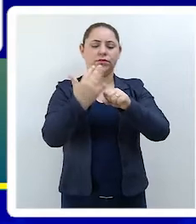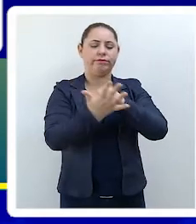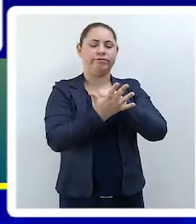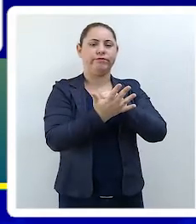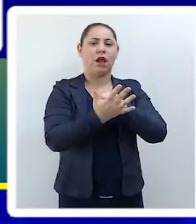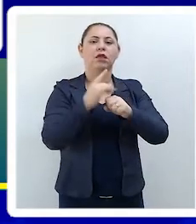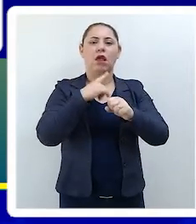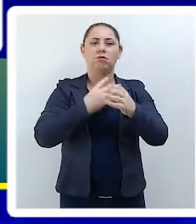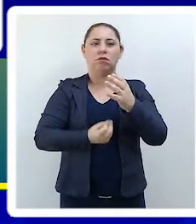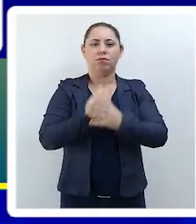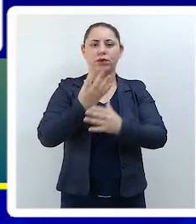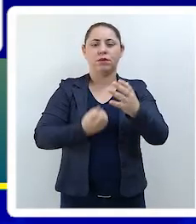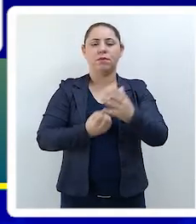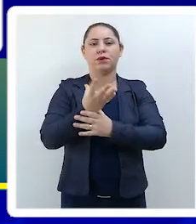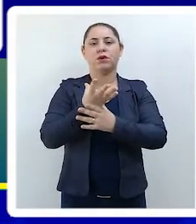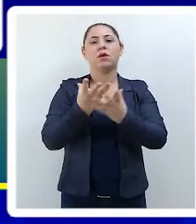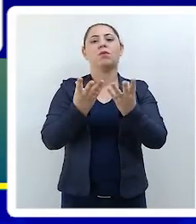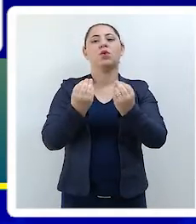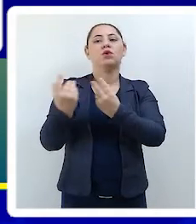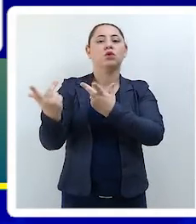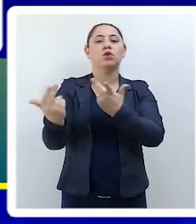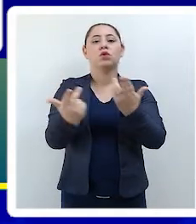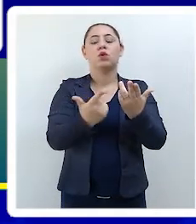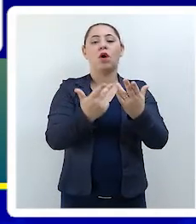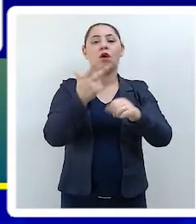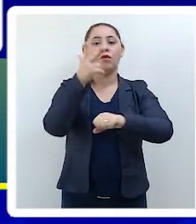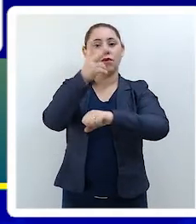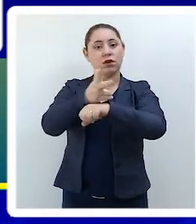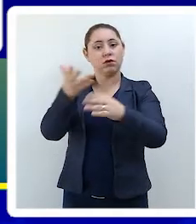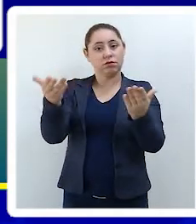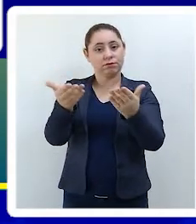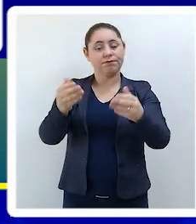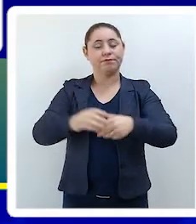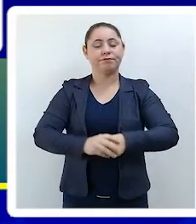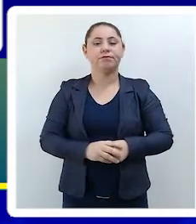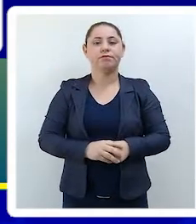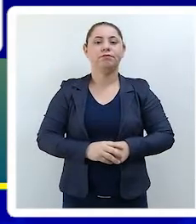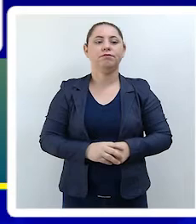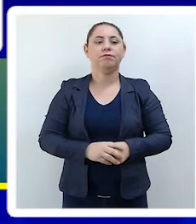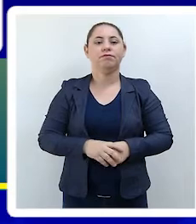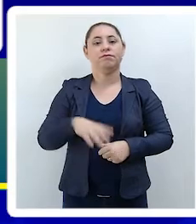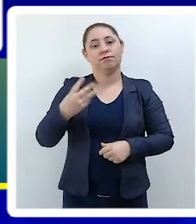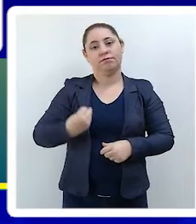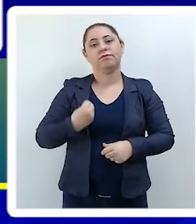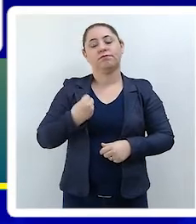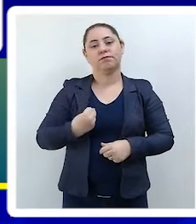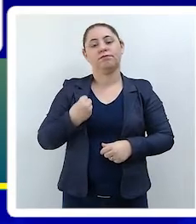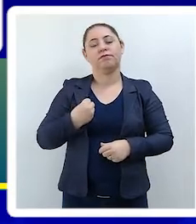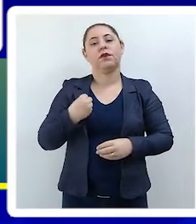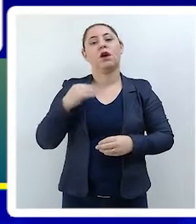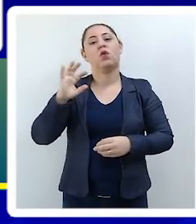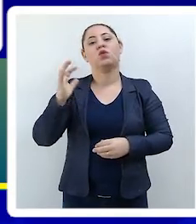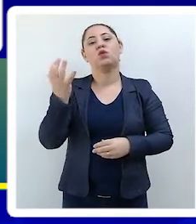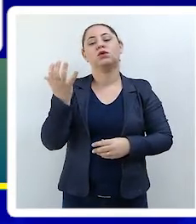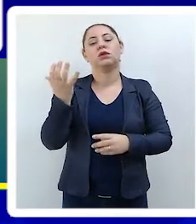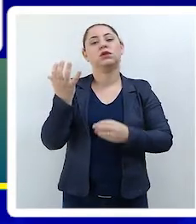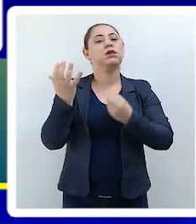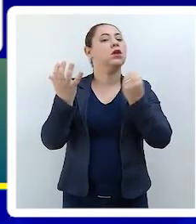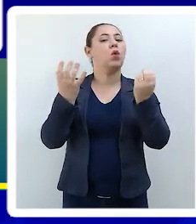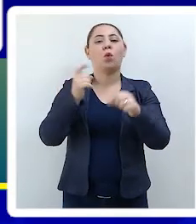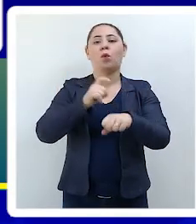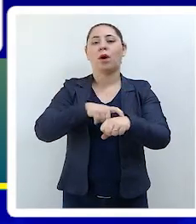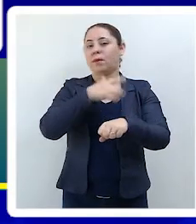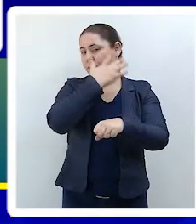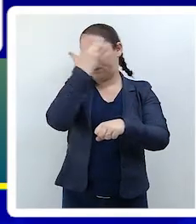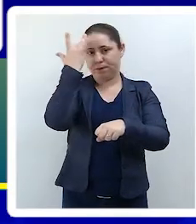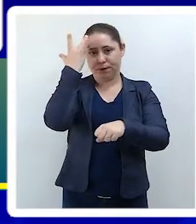temos produzido muito conteúdo como este vídeo, por exemplo, né? Então, assim, a participação, ela se dá no momento em que